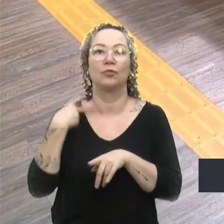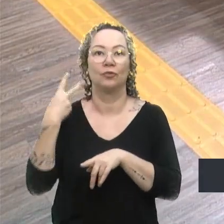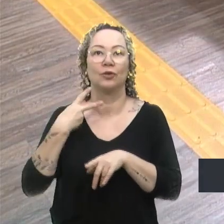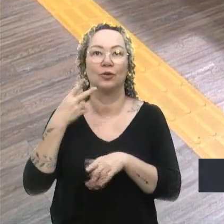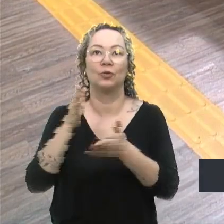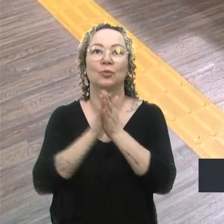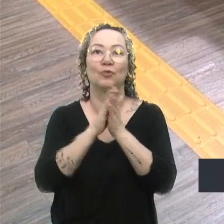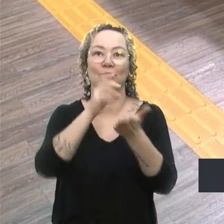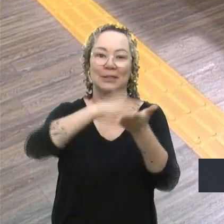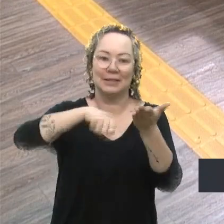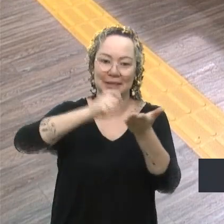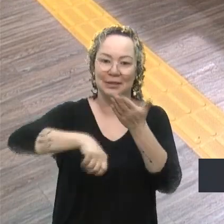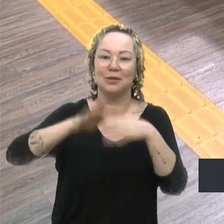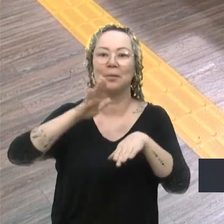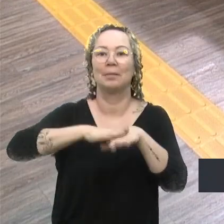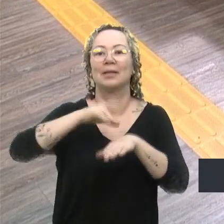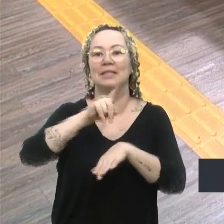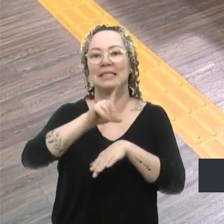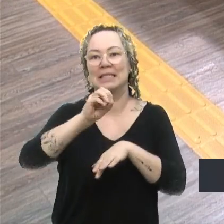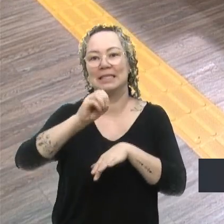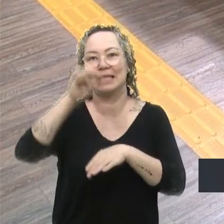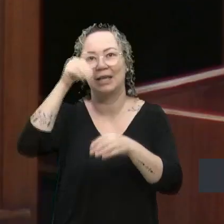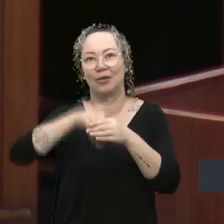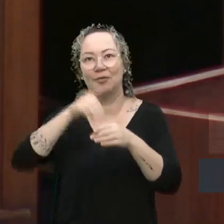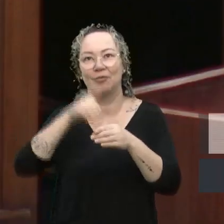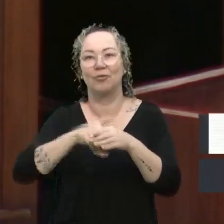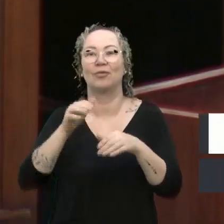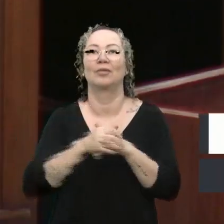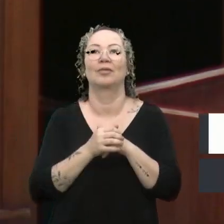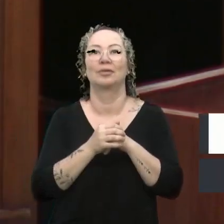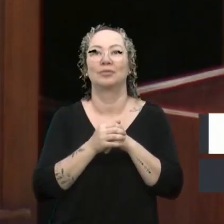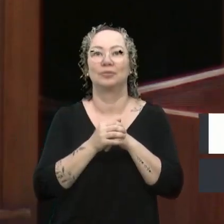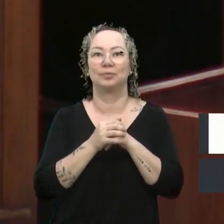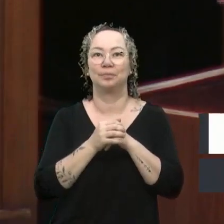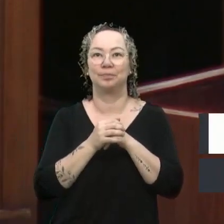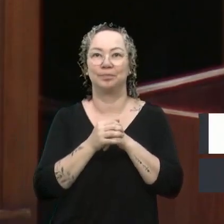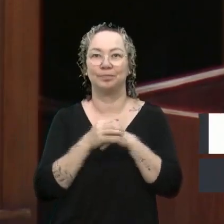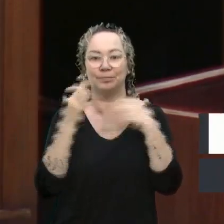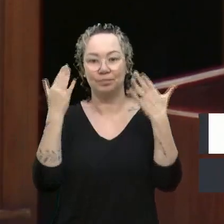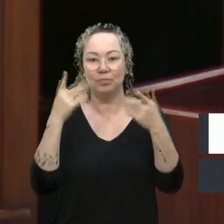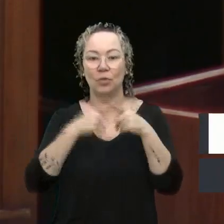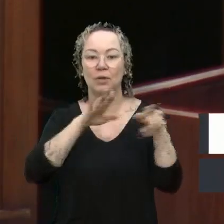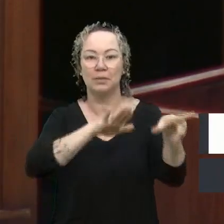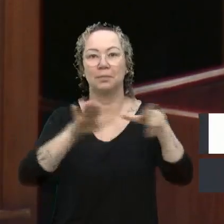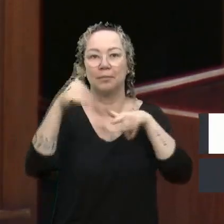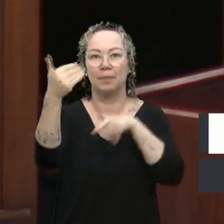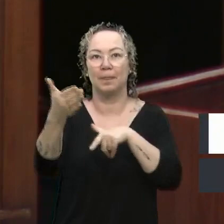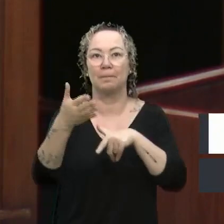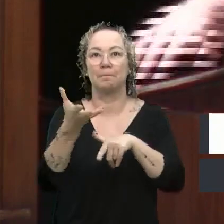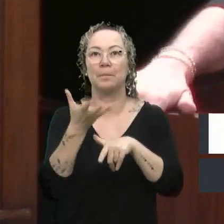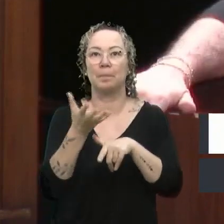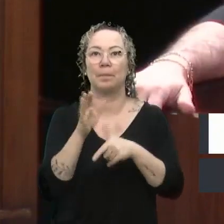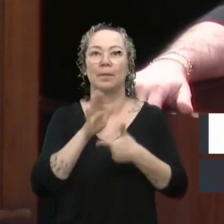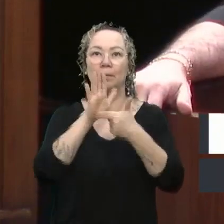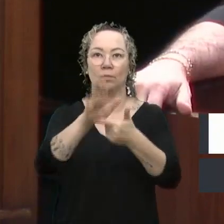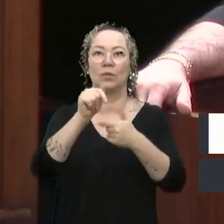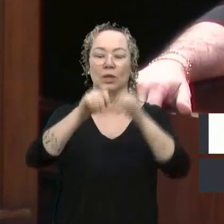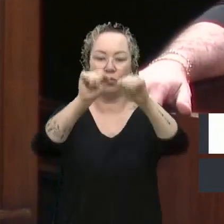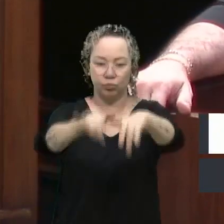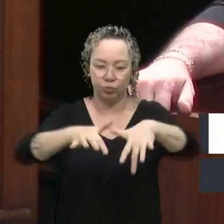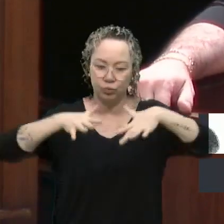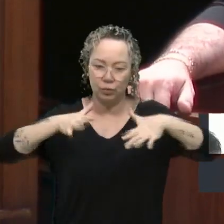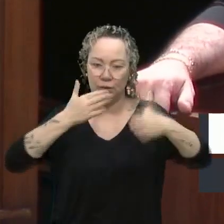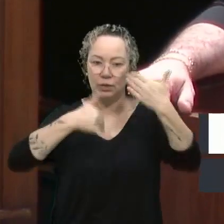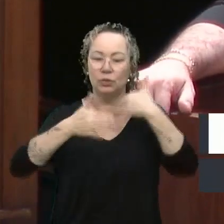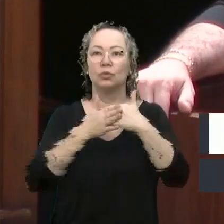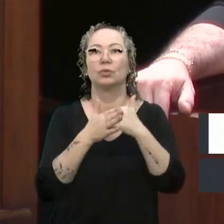esses mais de 100 votos de louvores, todos eles, porque semana que vem nós queremos trazer, lotar esse plenário, todos eles,